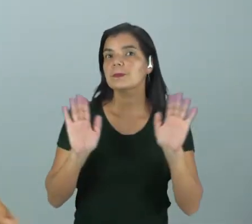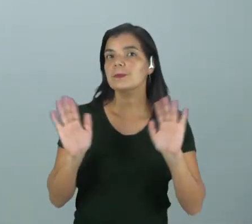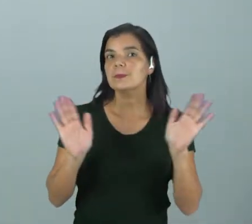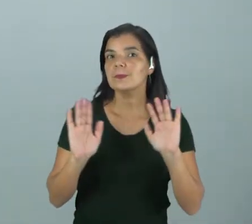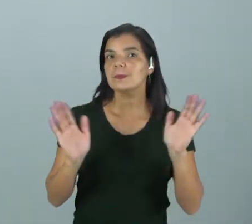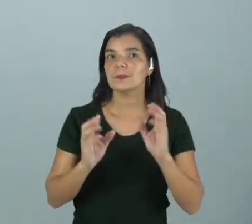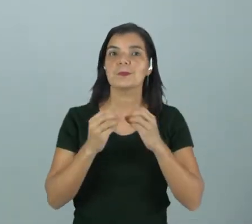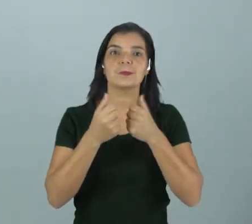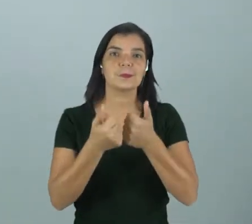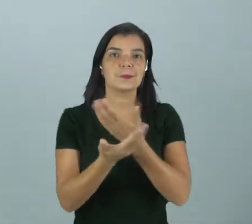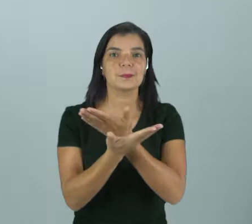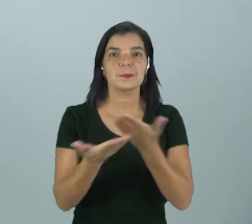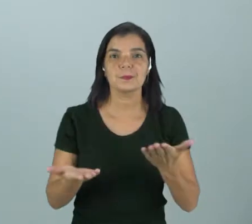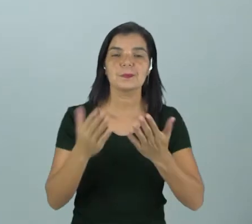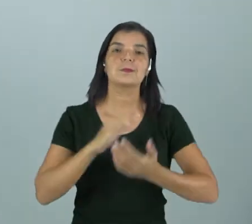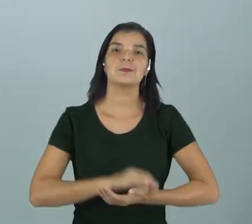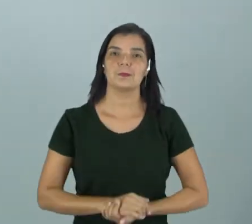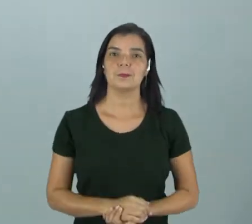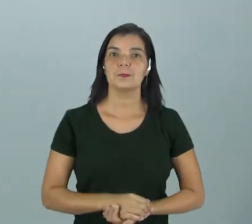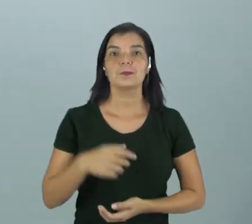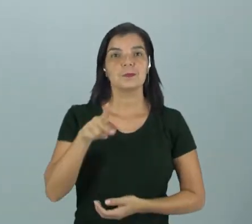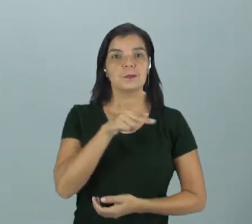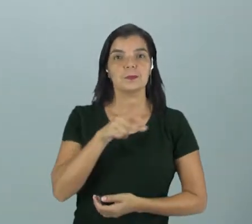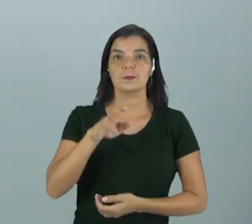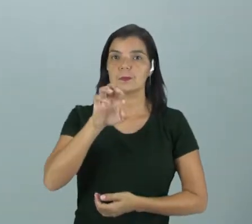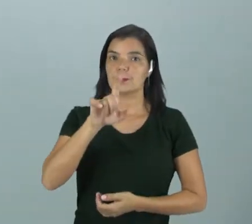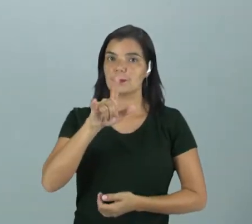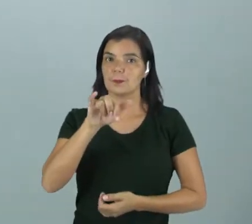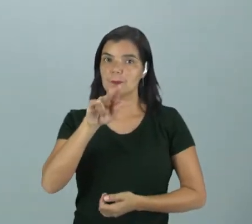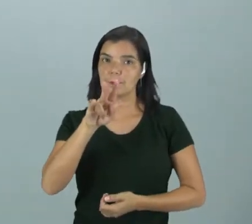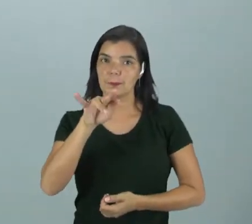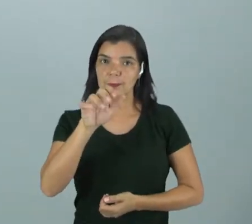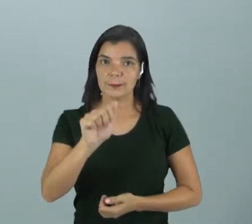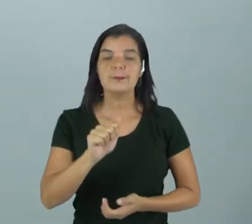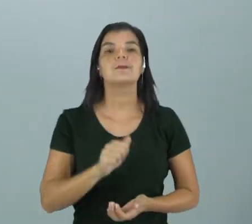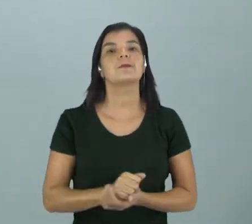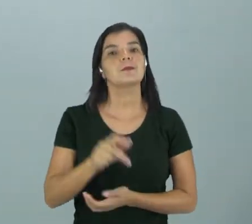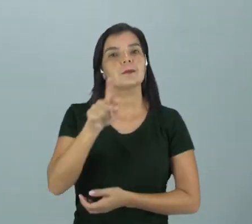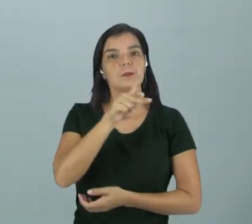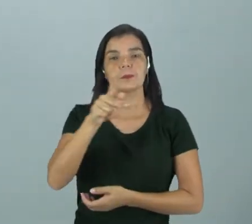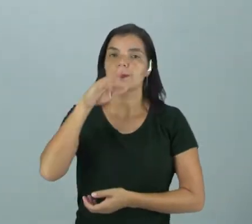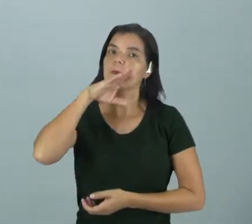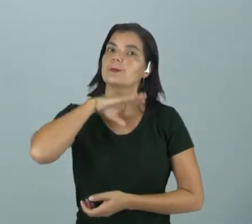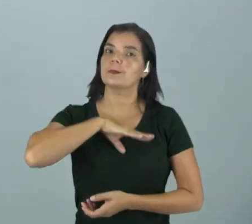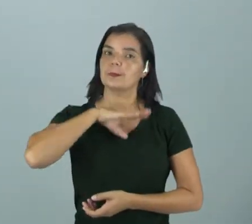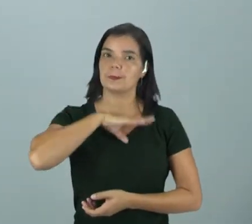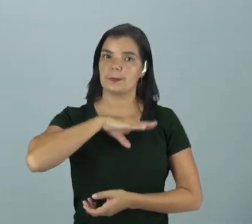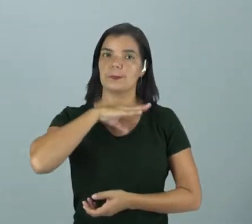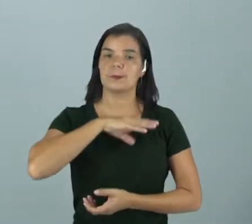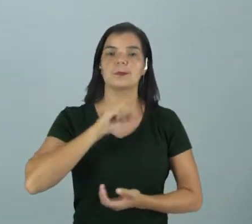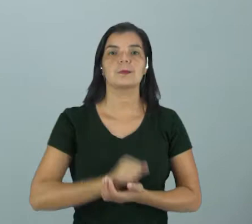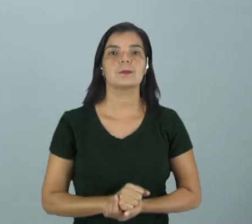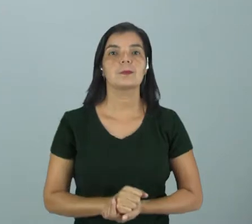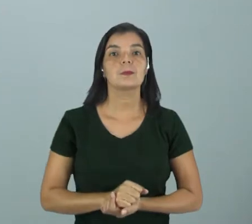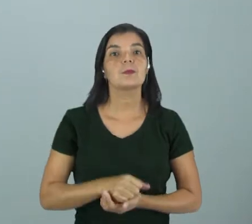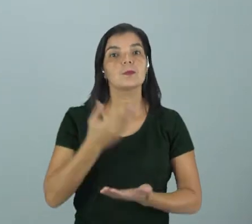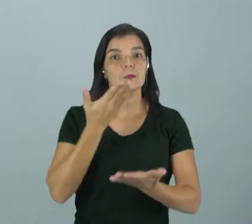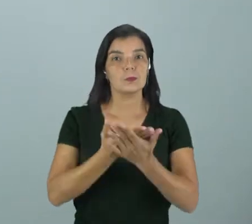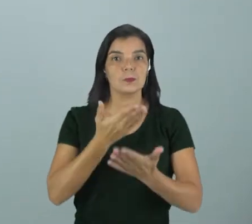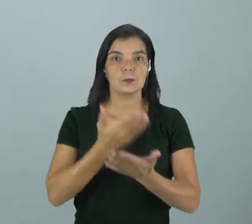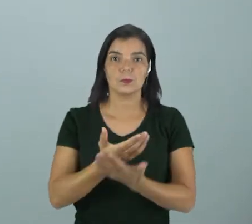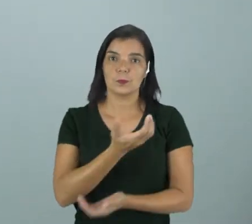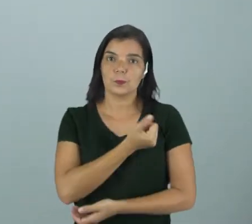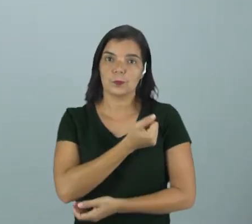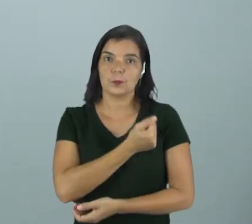Olá, gente, tudo bem com vocês? Eu sou a professora Elívia Soares, professora de língua portuguesa. Essa é a nossa aula